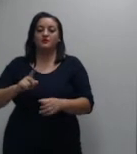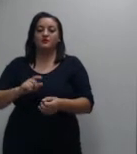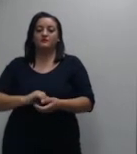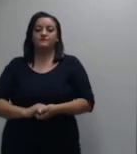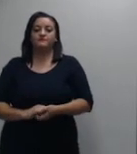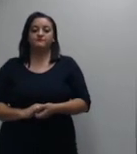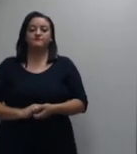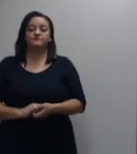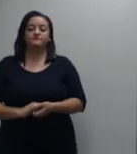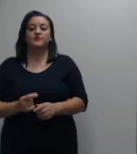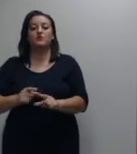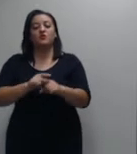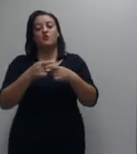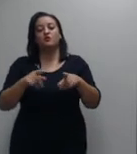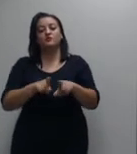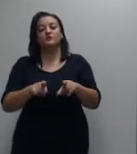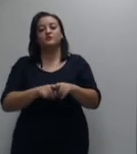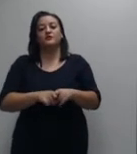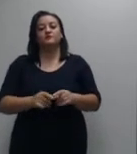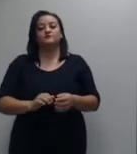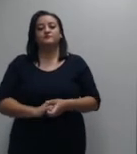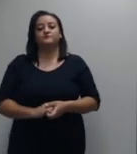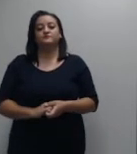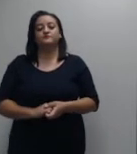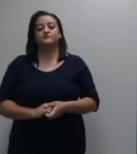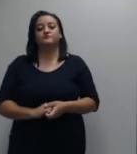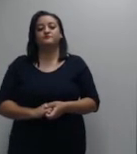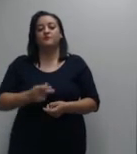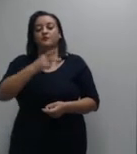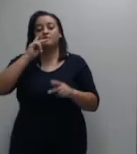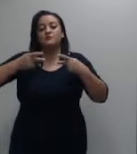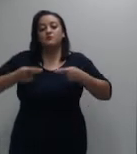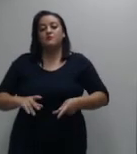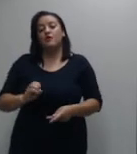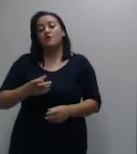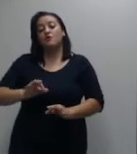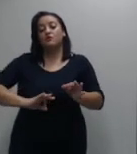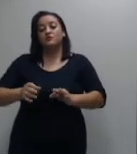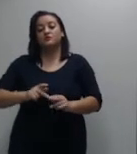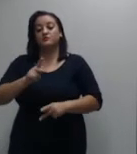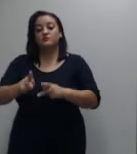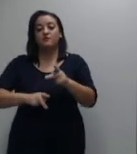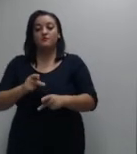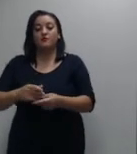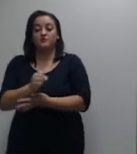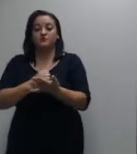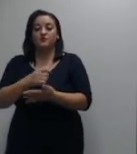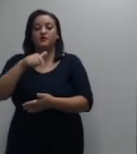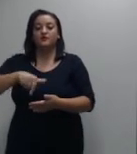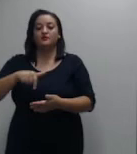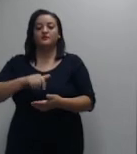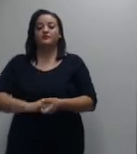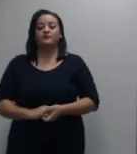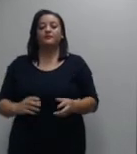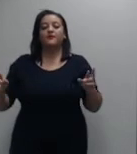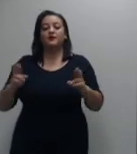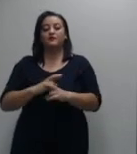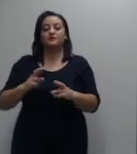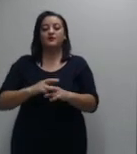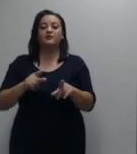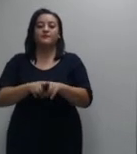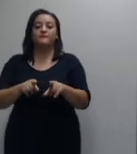não filho soberania Nacional dignidade da pessoa humana uma ordem pública conforme fundamental aqui no tocante às alegações